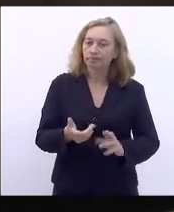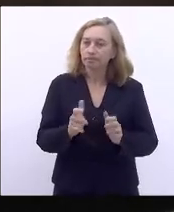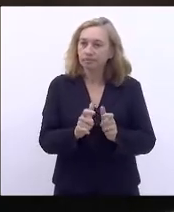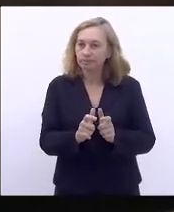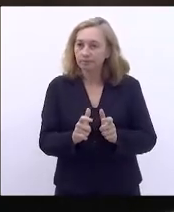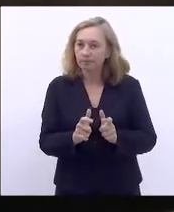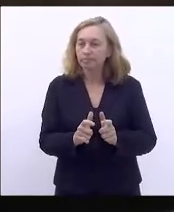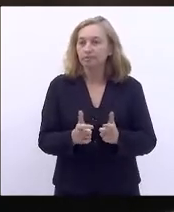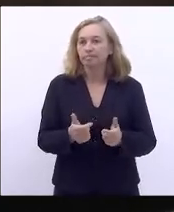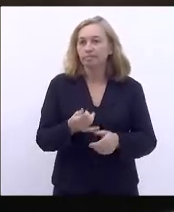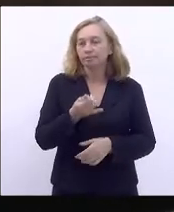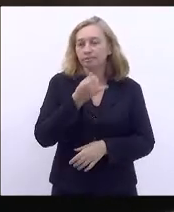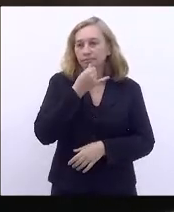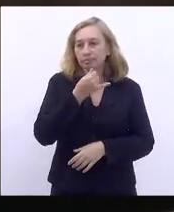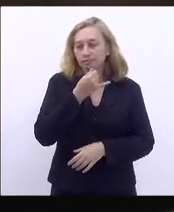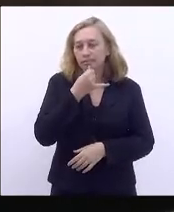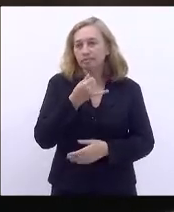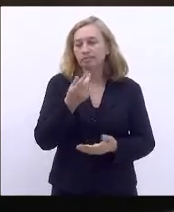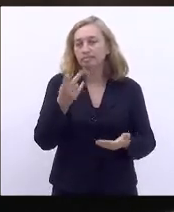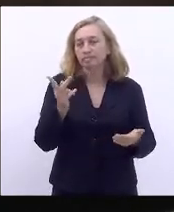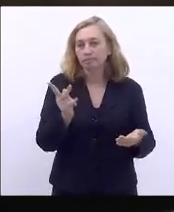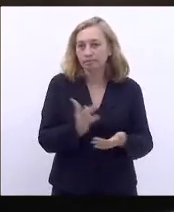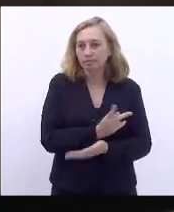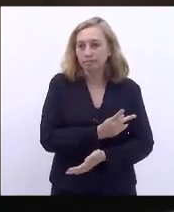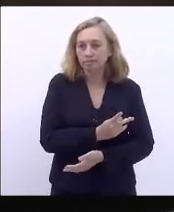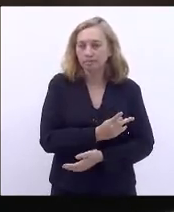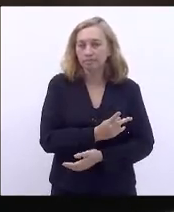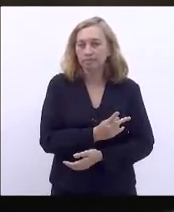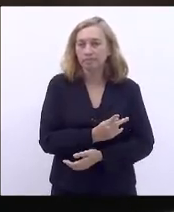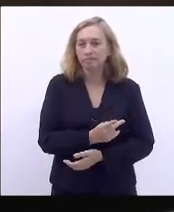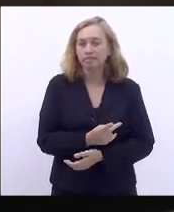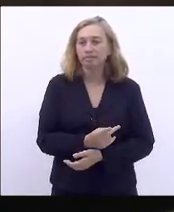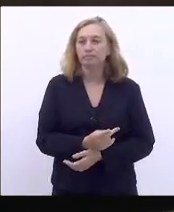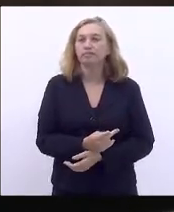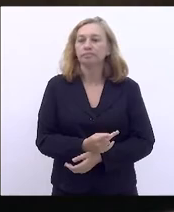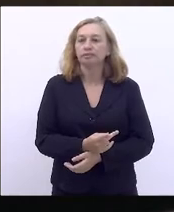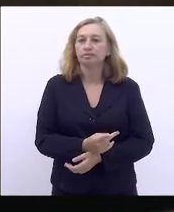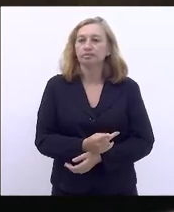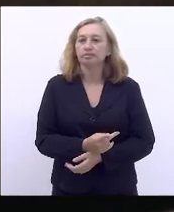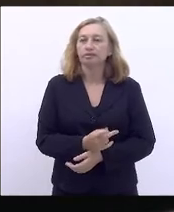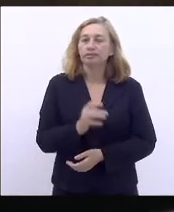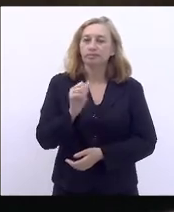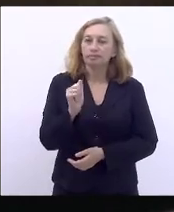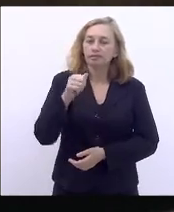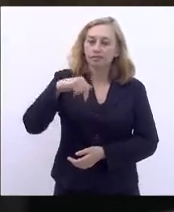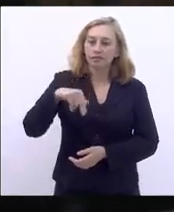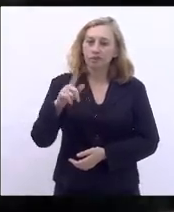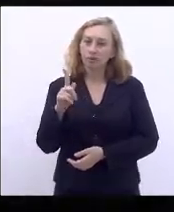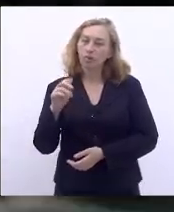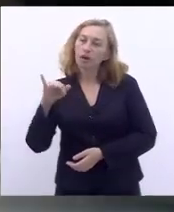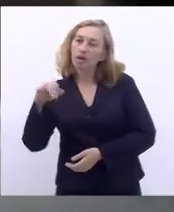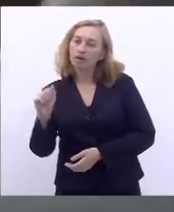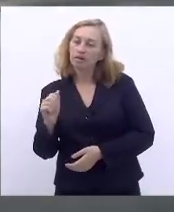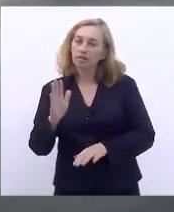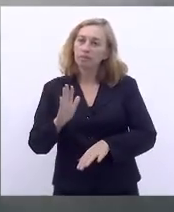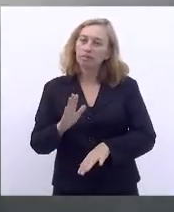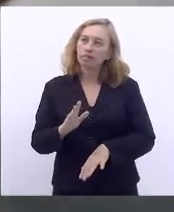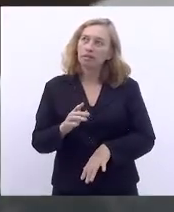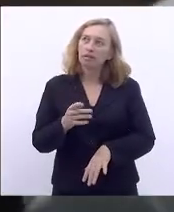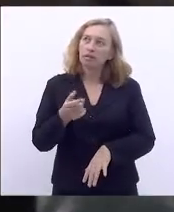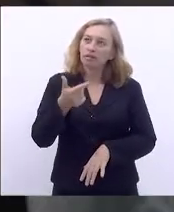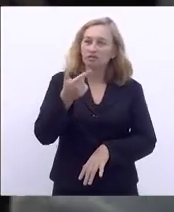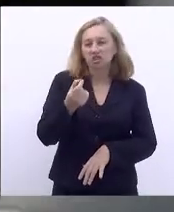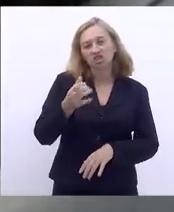grave brutalidade que sofreu um refugiado angolano que tinha pouco mais de 20 anos e que